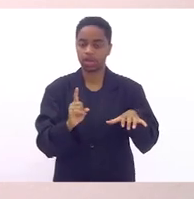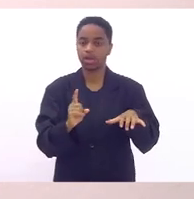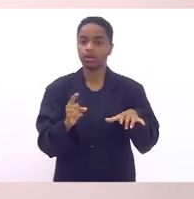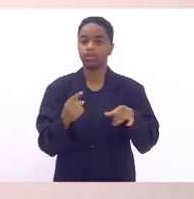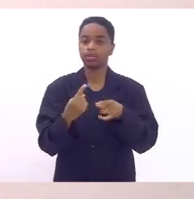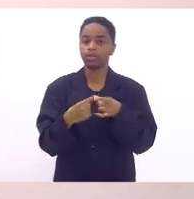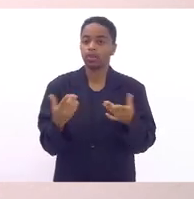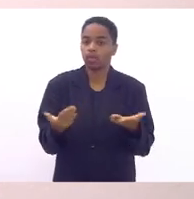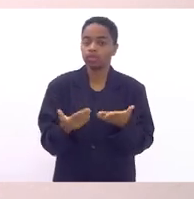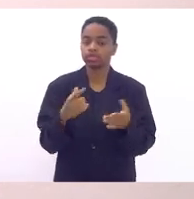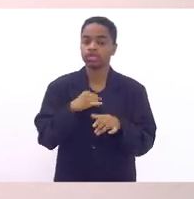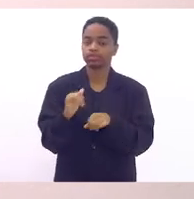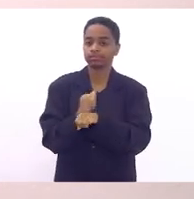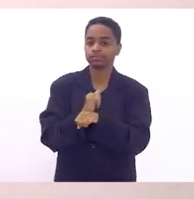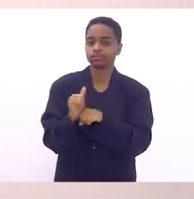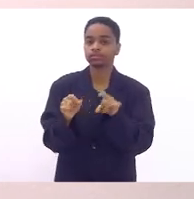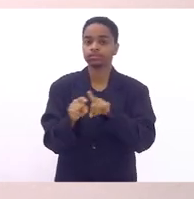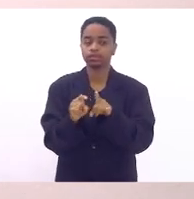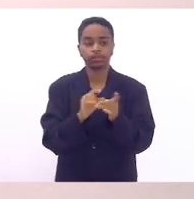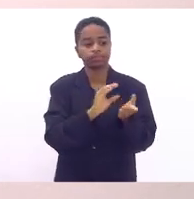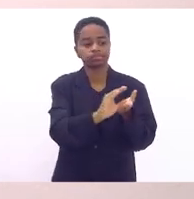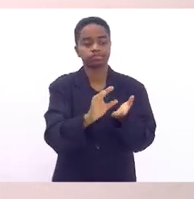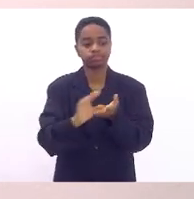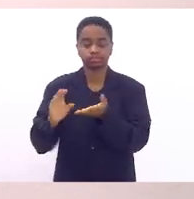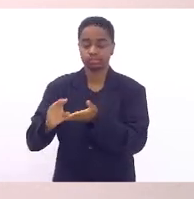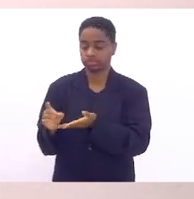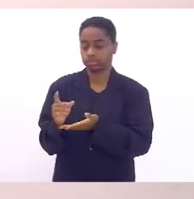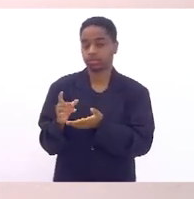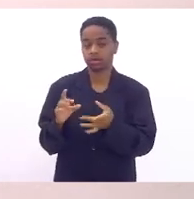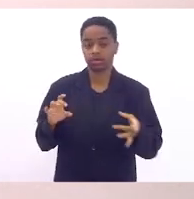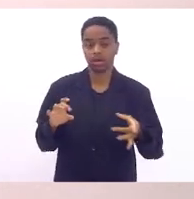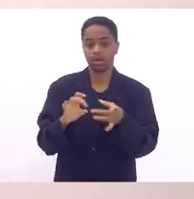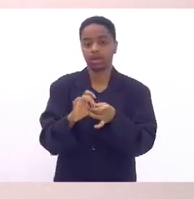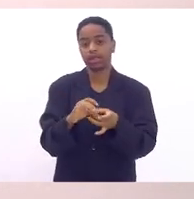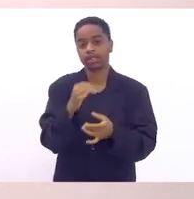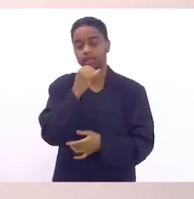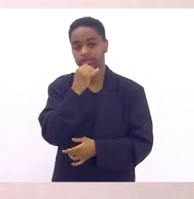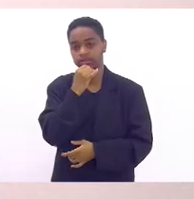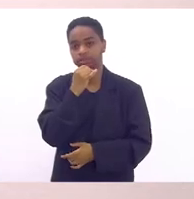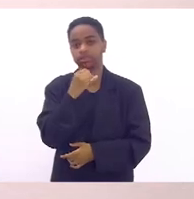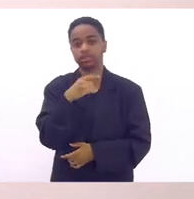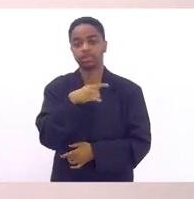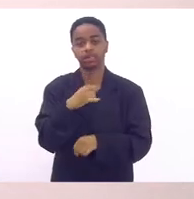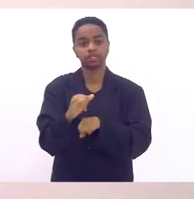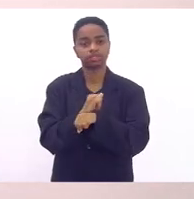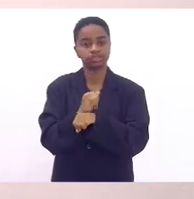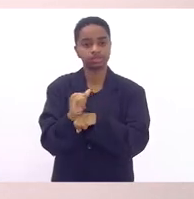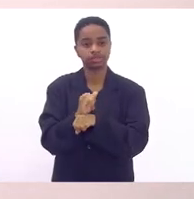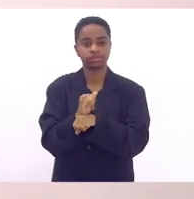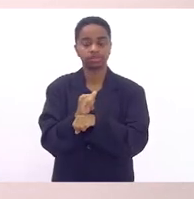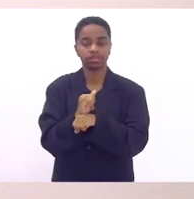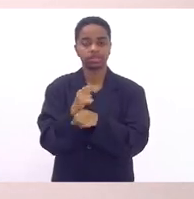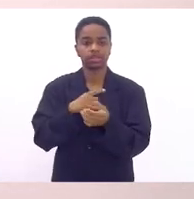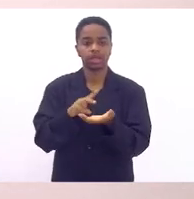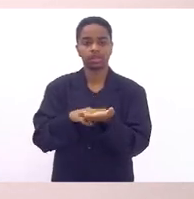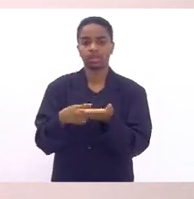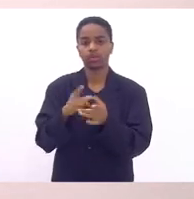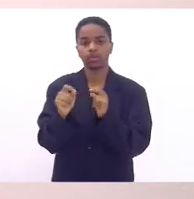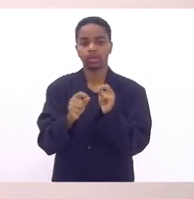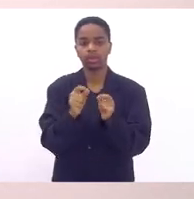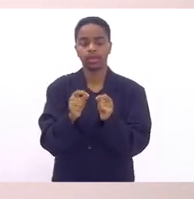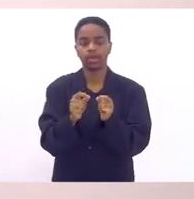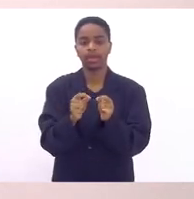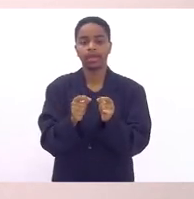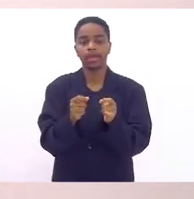inclusive instrumentos de financiamento comum um instrumento bland and finance que é um instrumento uma tradução livre de financiamento